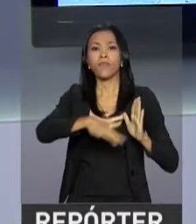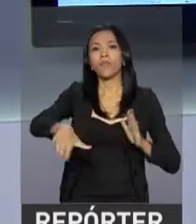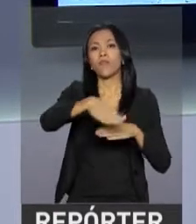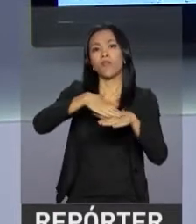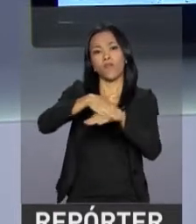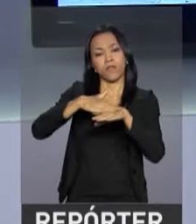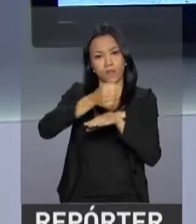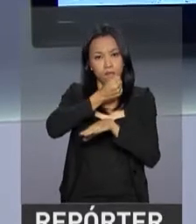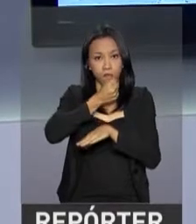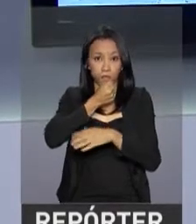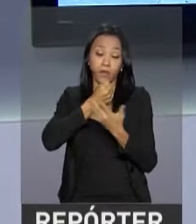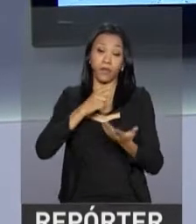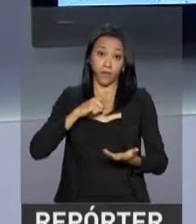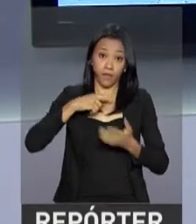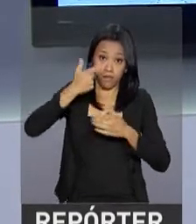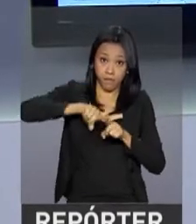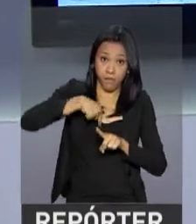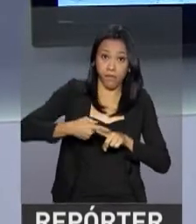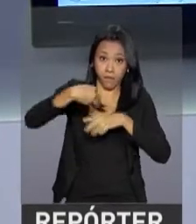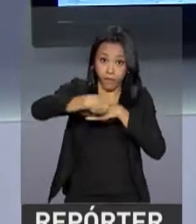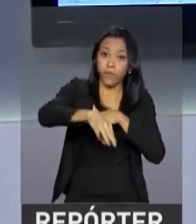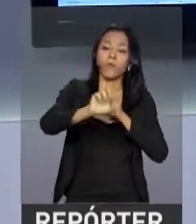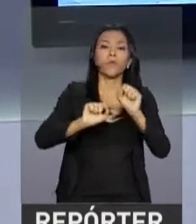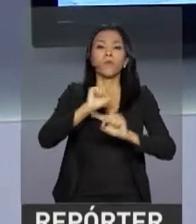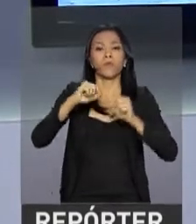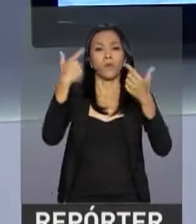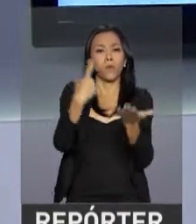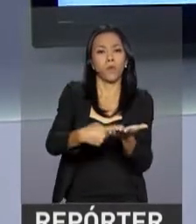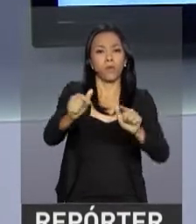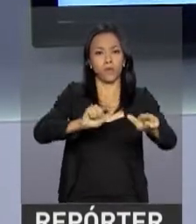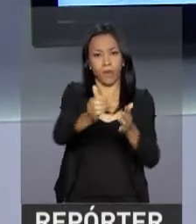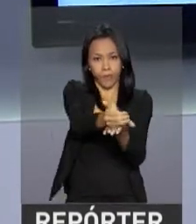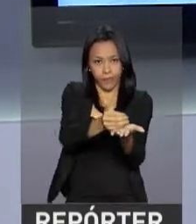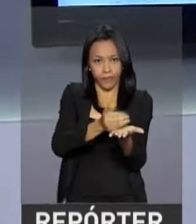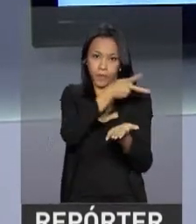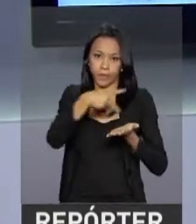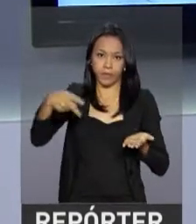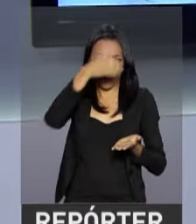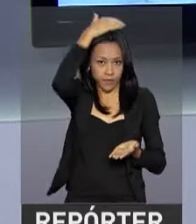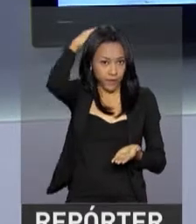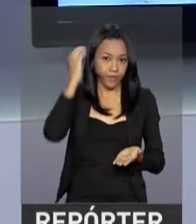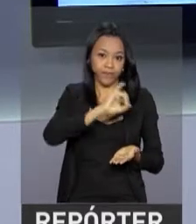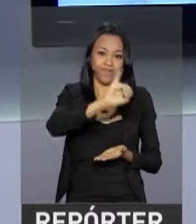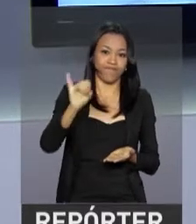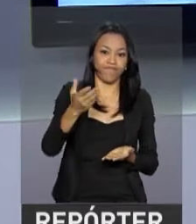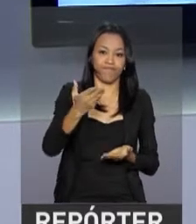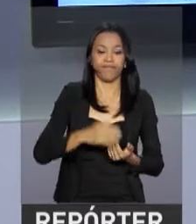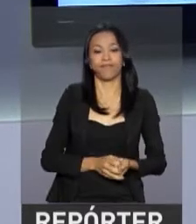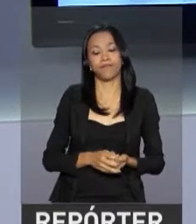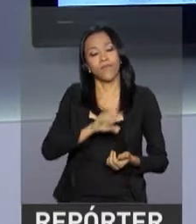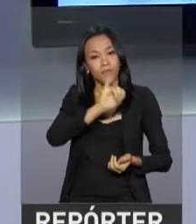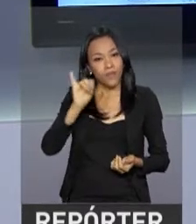repórter gabriela noronha que traz as informações sobre a agenda do presidente michel temer lá novamente gabriela olá